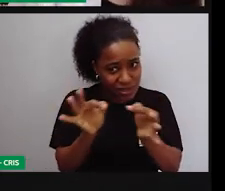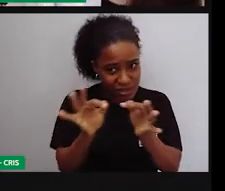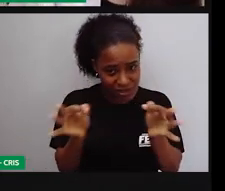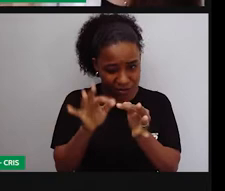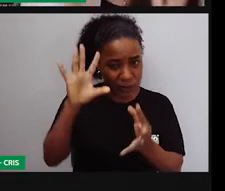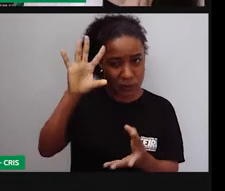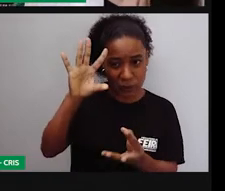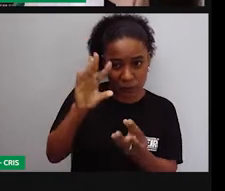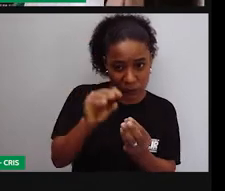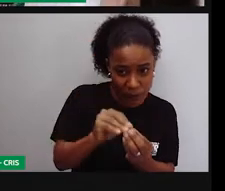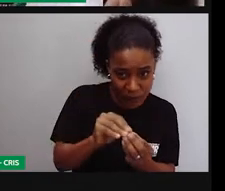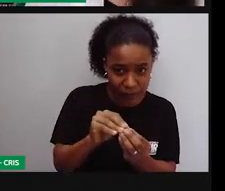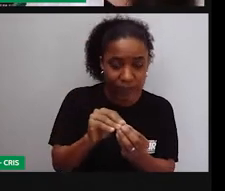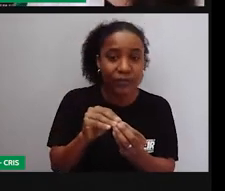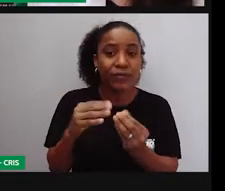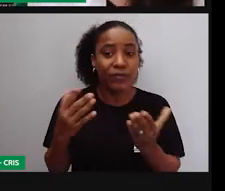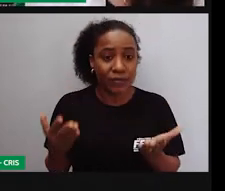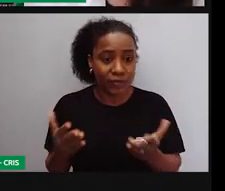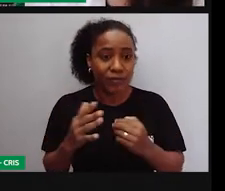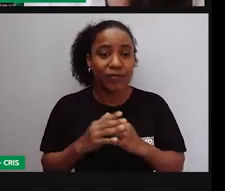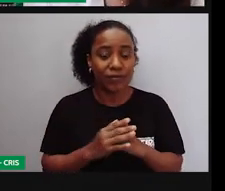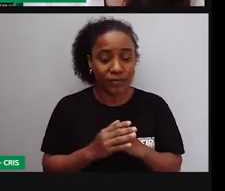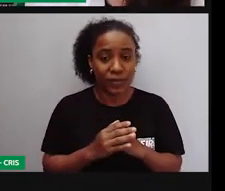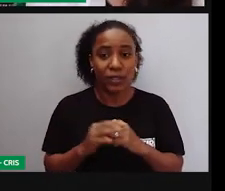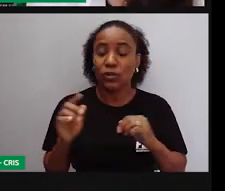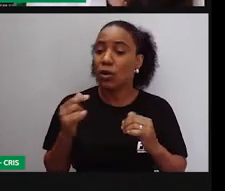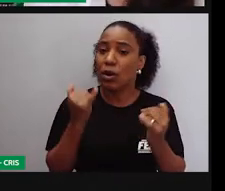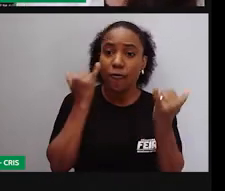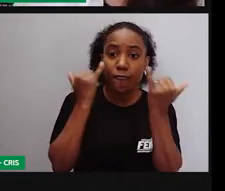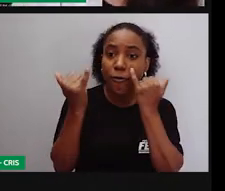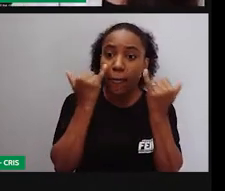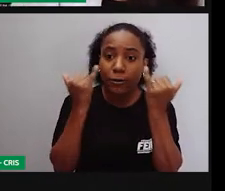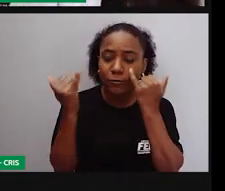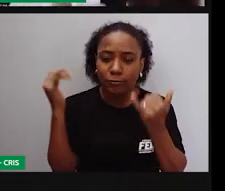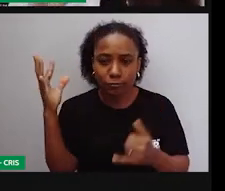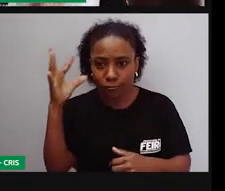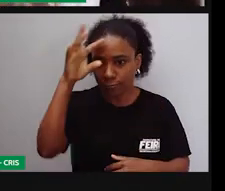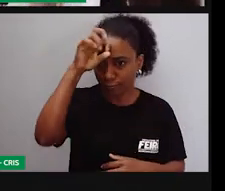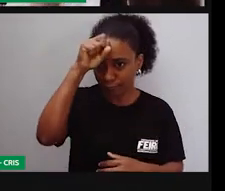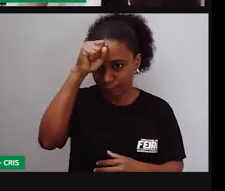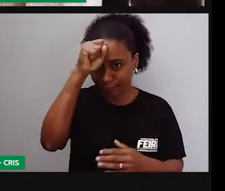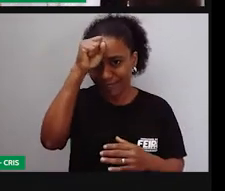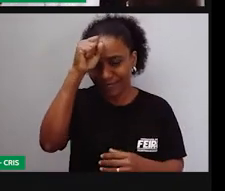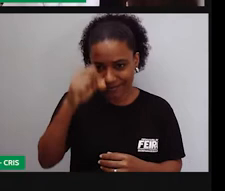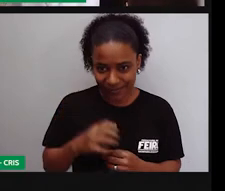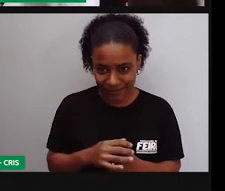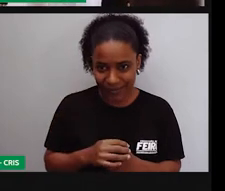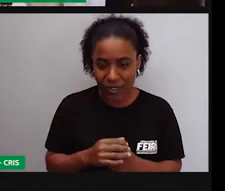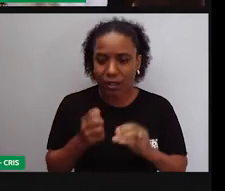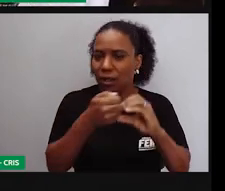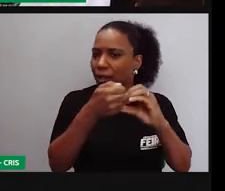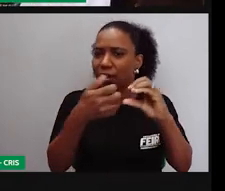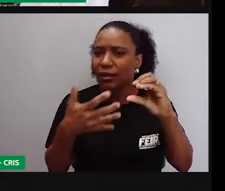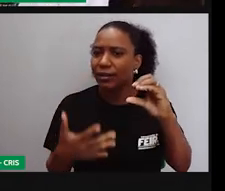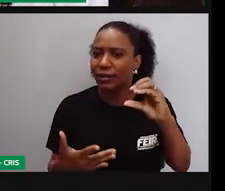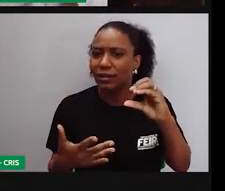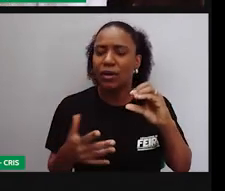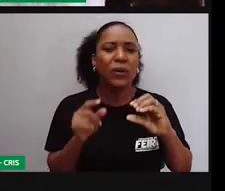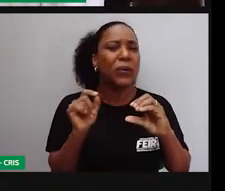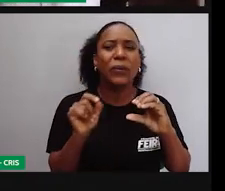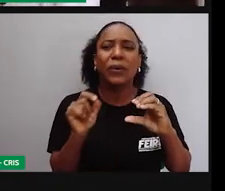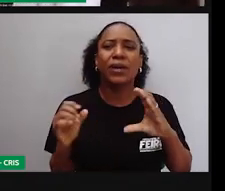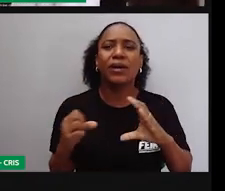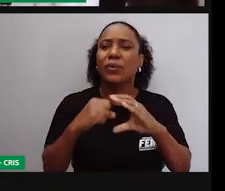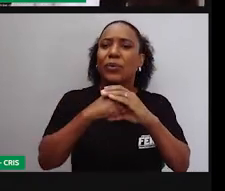ampla, só trazendo como a nível de informação mesmo, para vocês entenderem essas características e dar uma